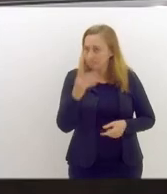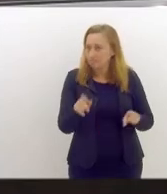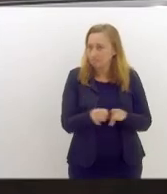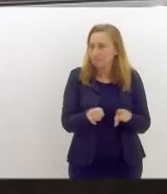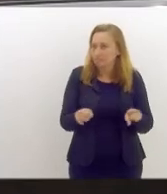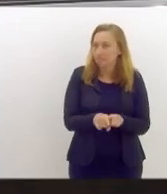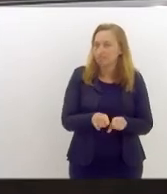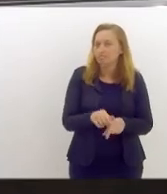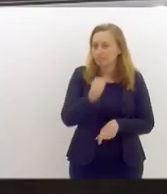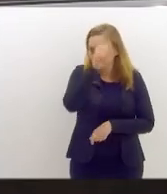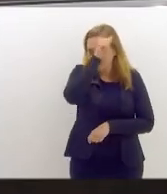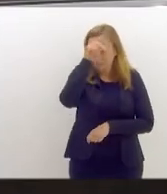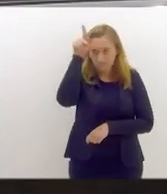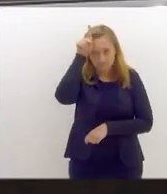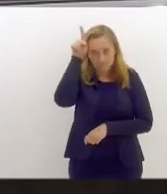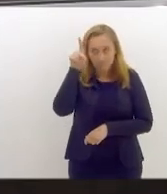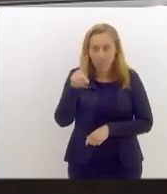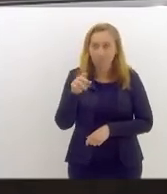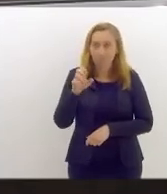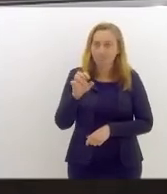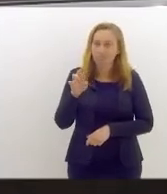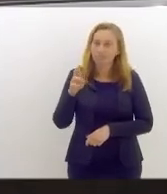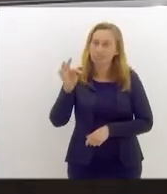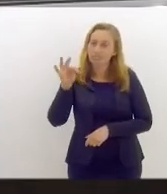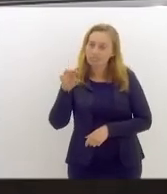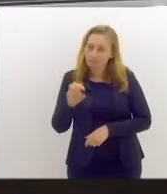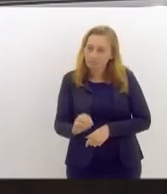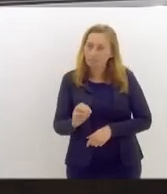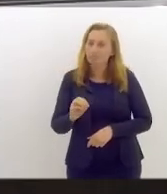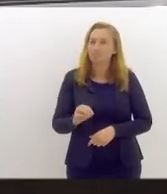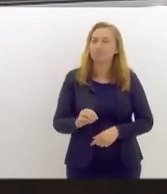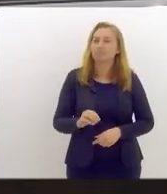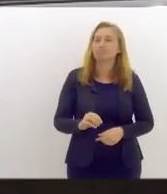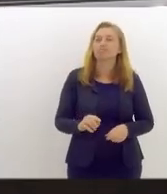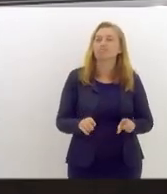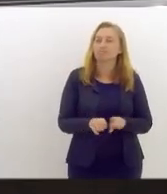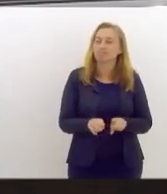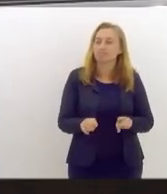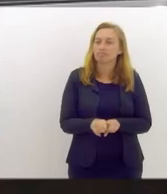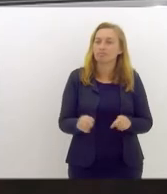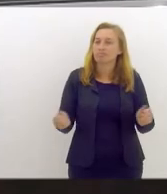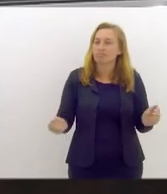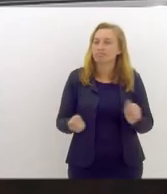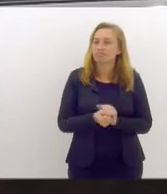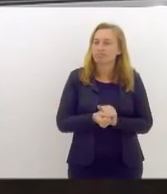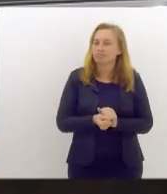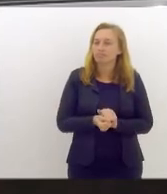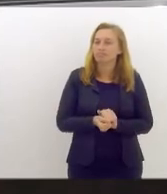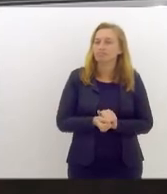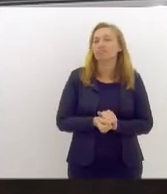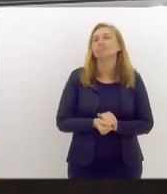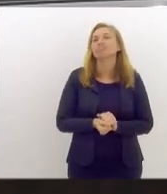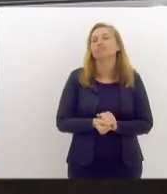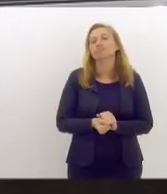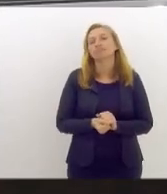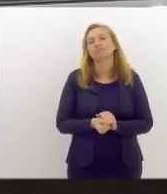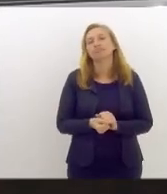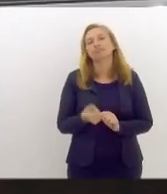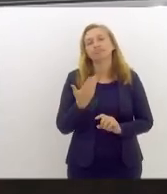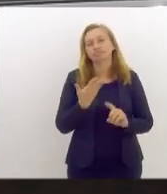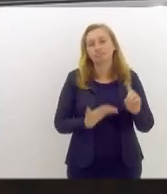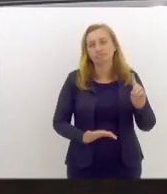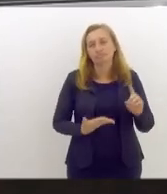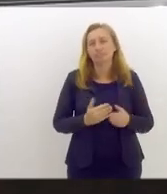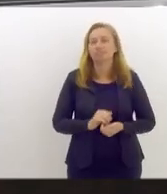também ao prefeito Waguinho que foi autor também dessa proposição